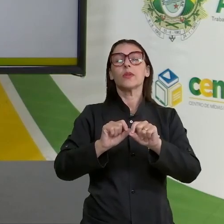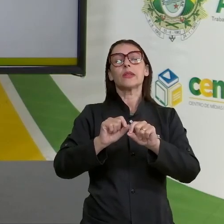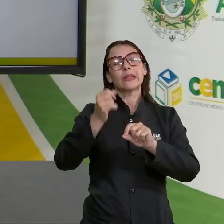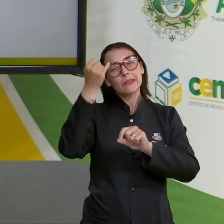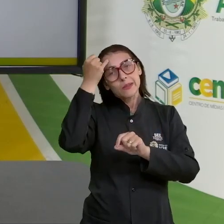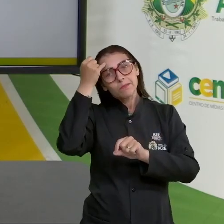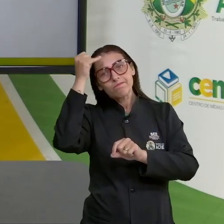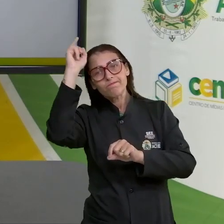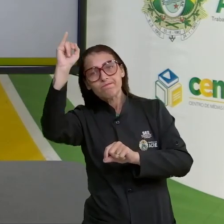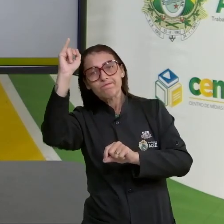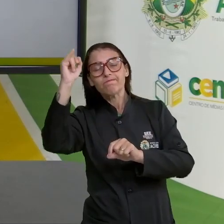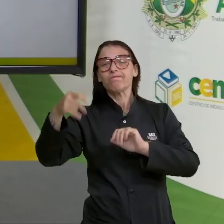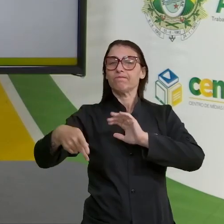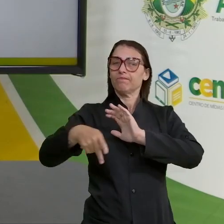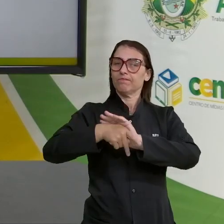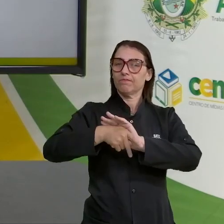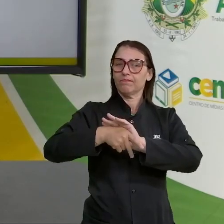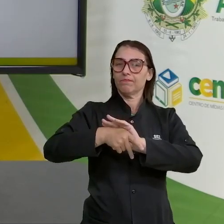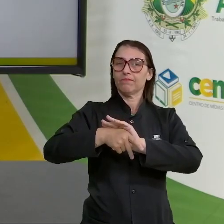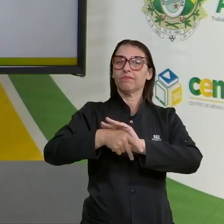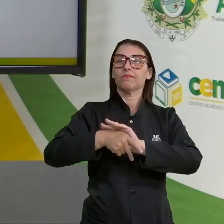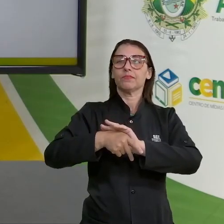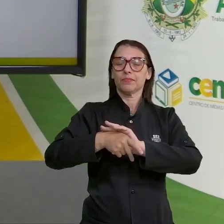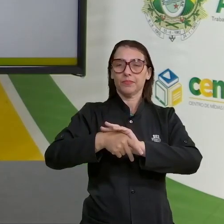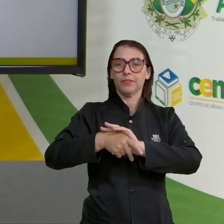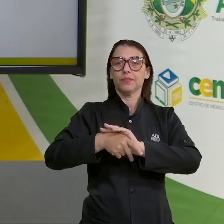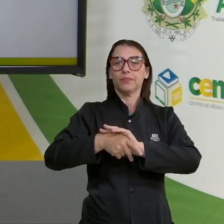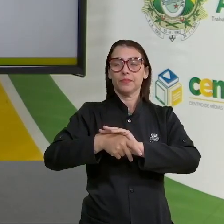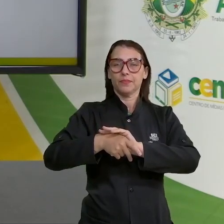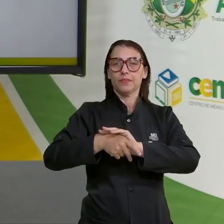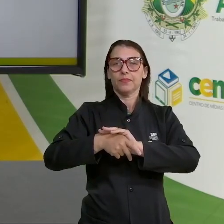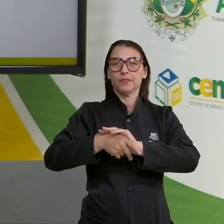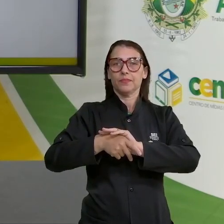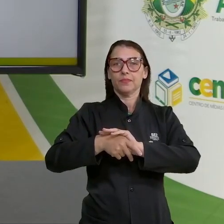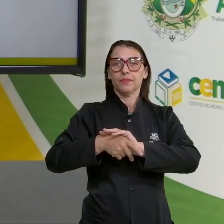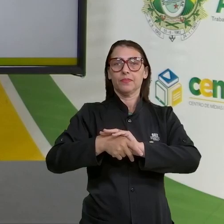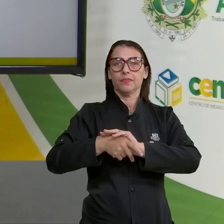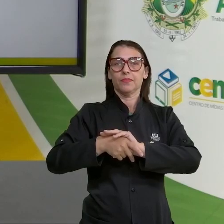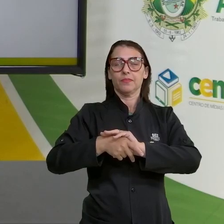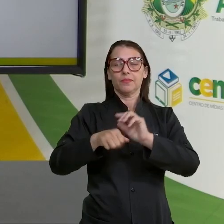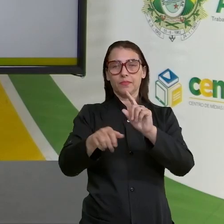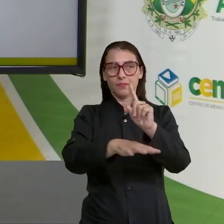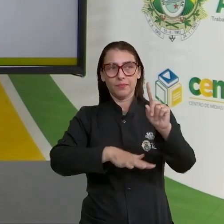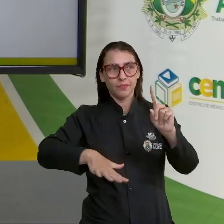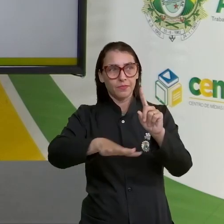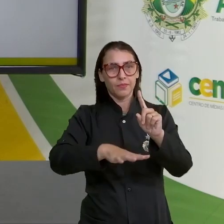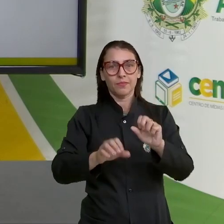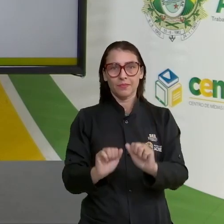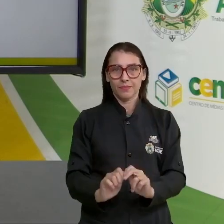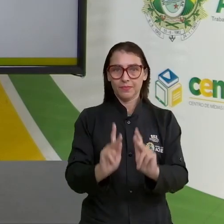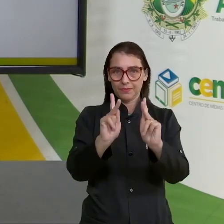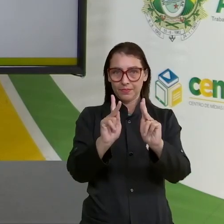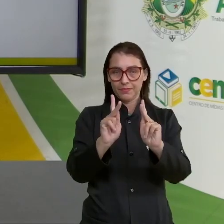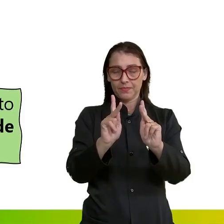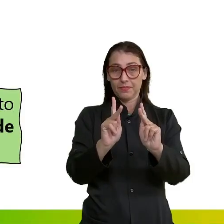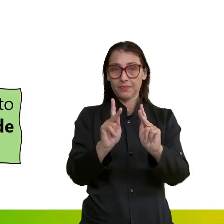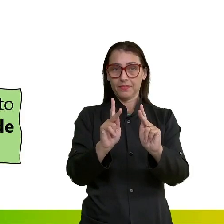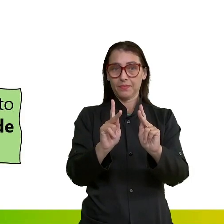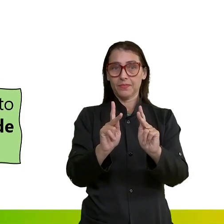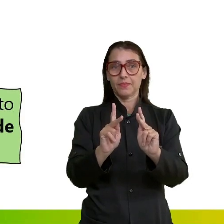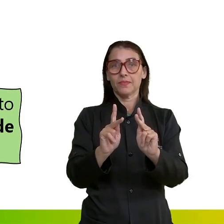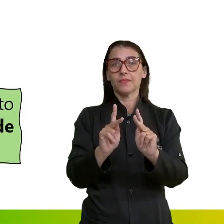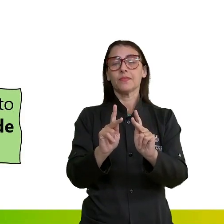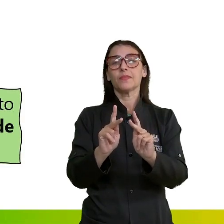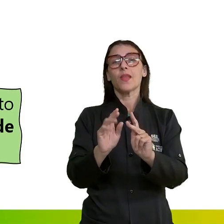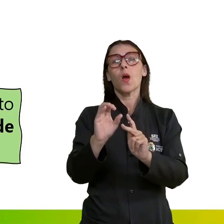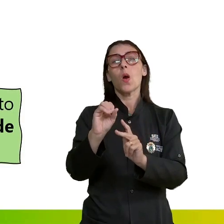ideia de pertencimento, de pertencer em uma determinada sociedade, ok? E a